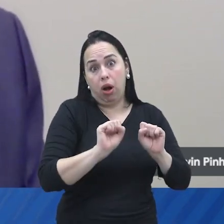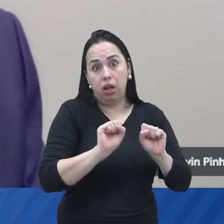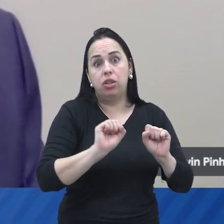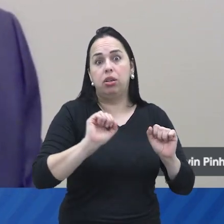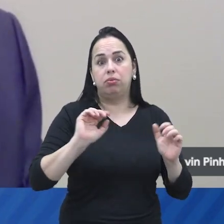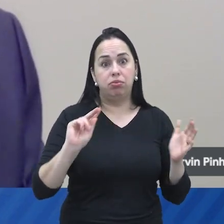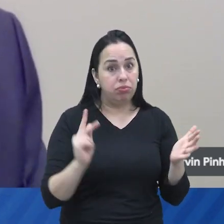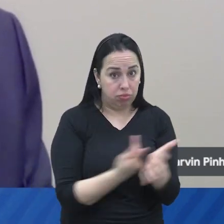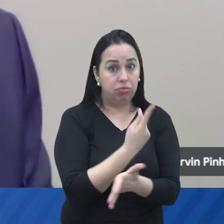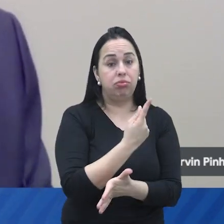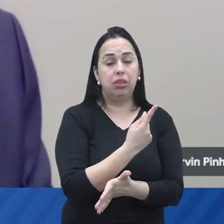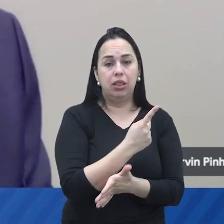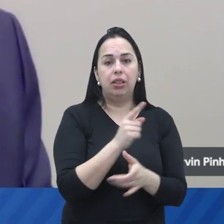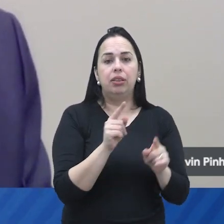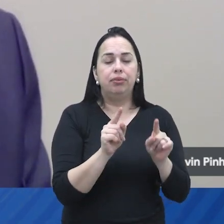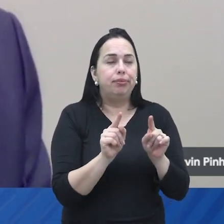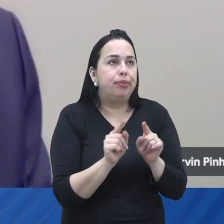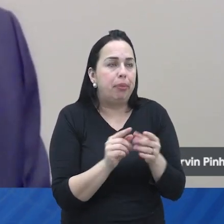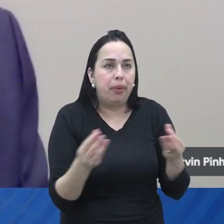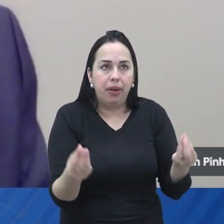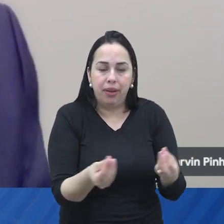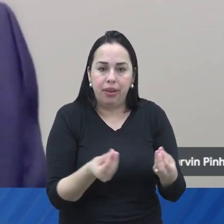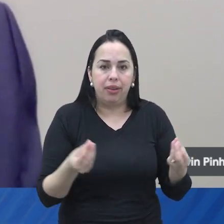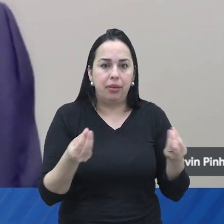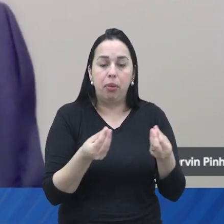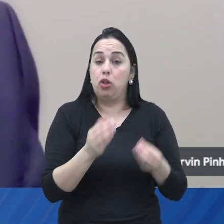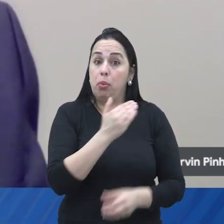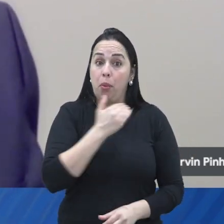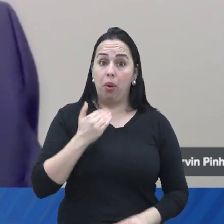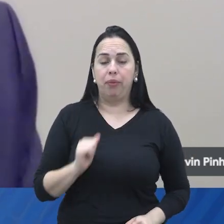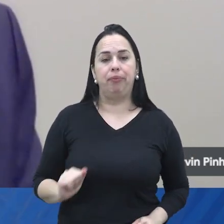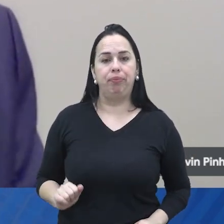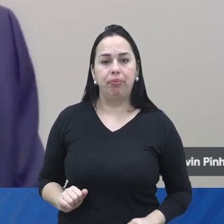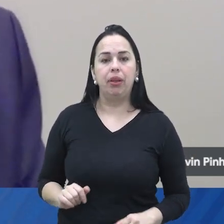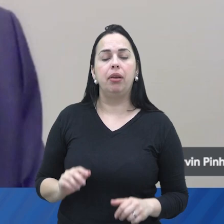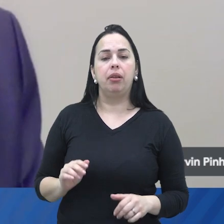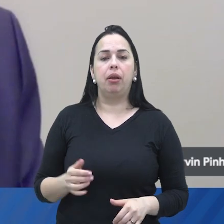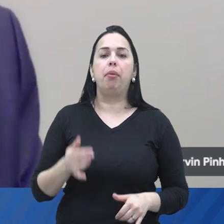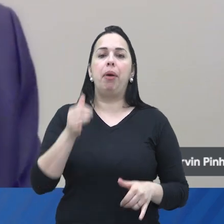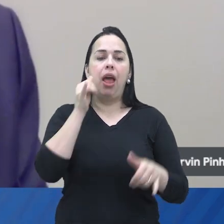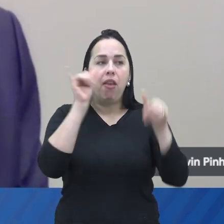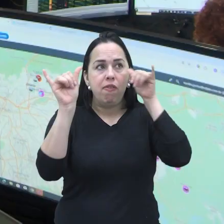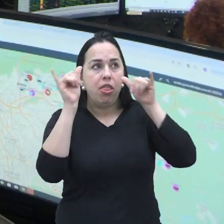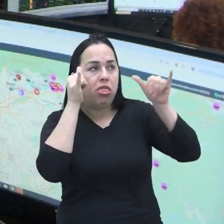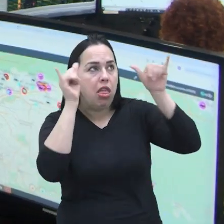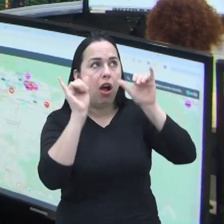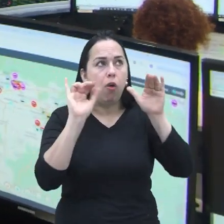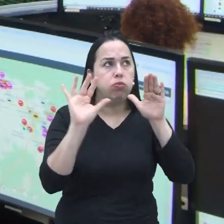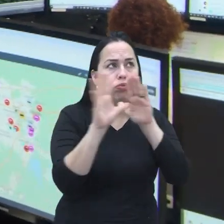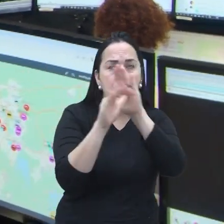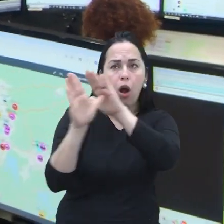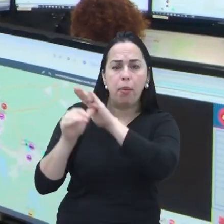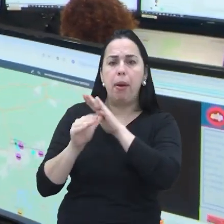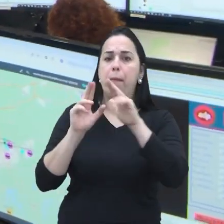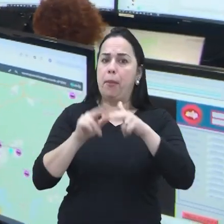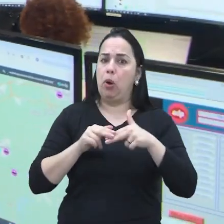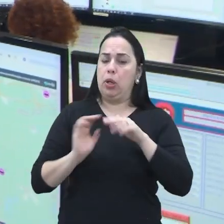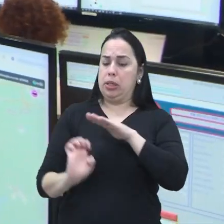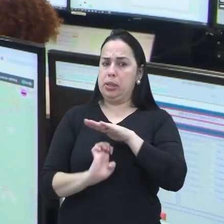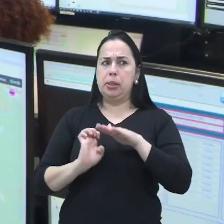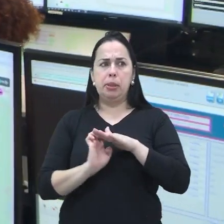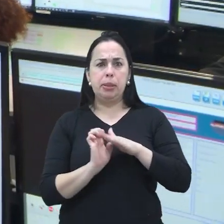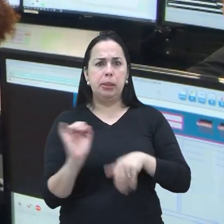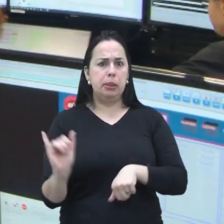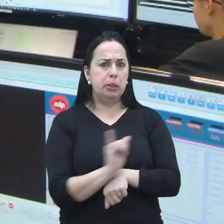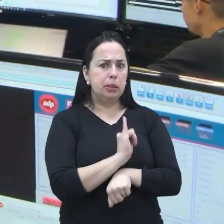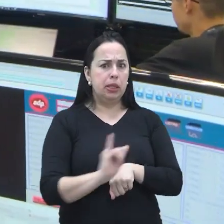com a rede elétrica e, com isso, possam estar até de forma fatal. Para evitar os furtos,